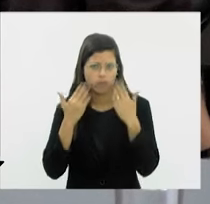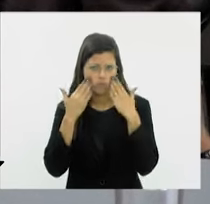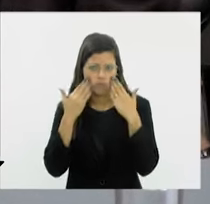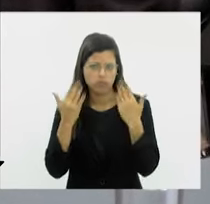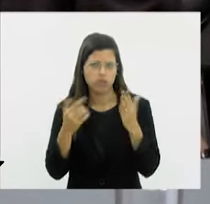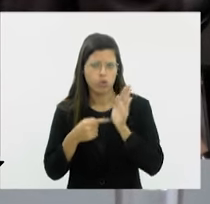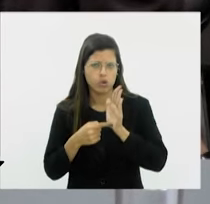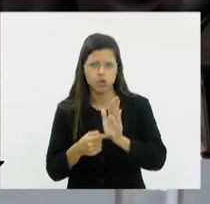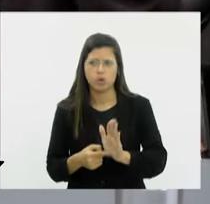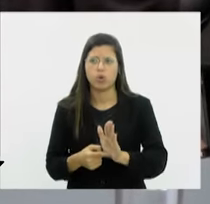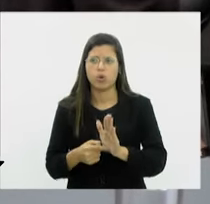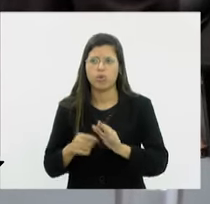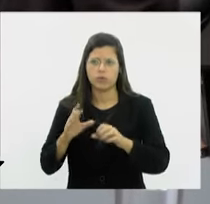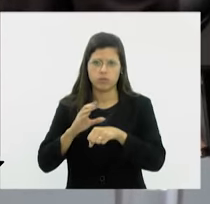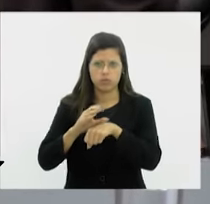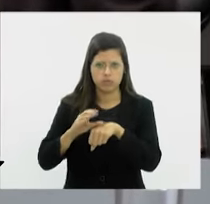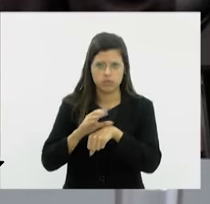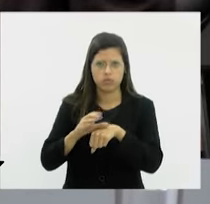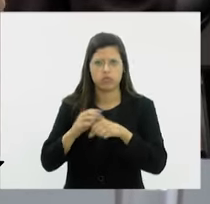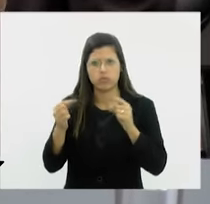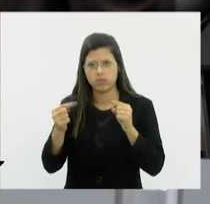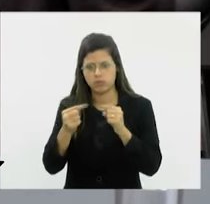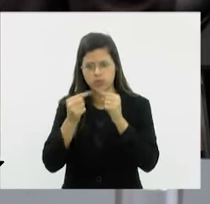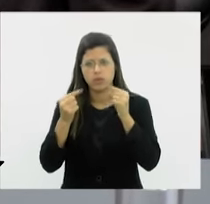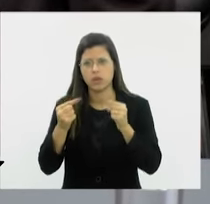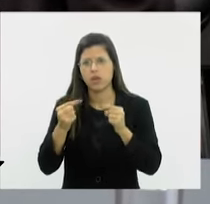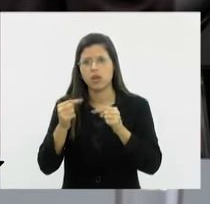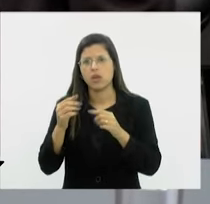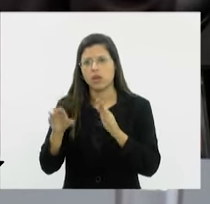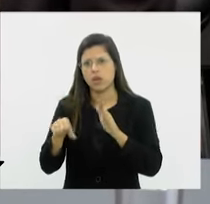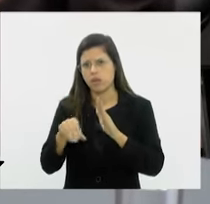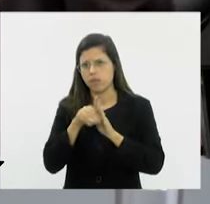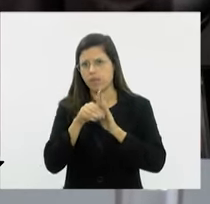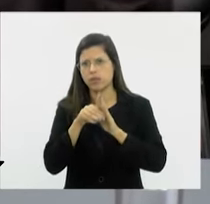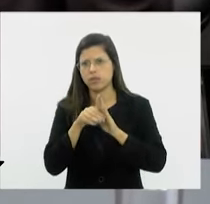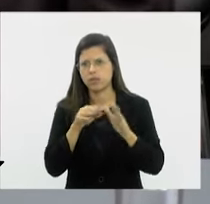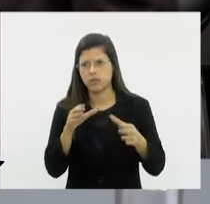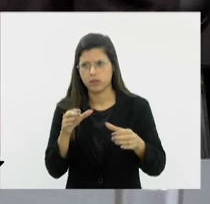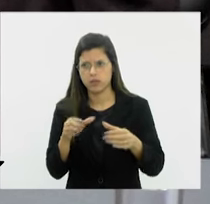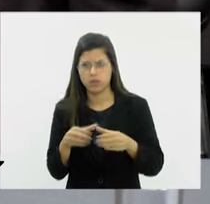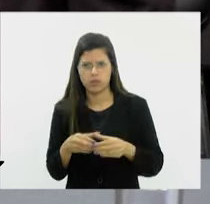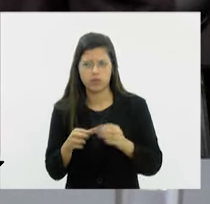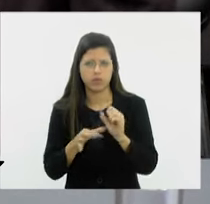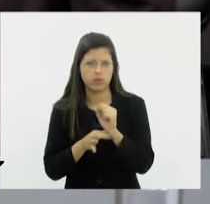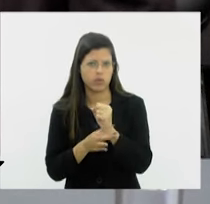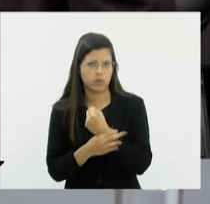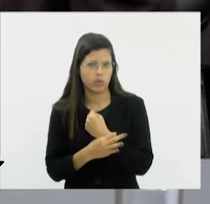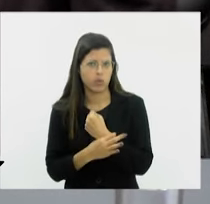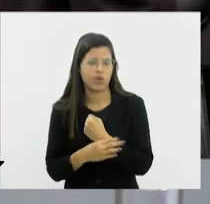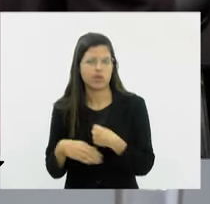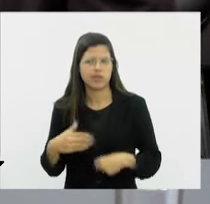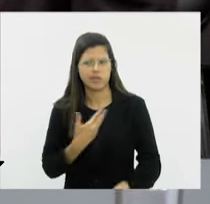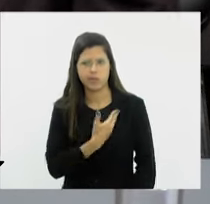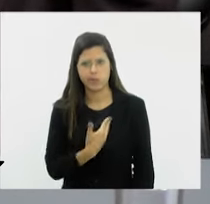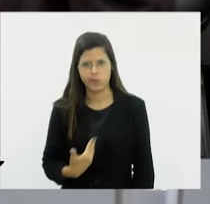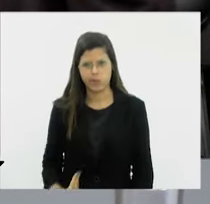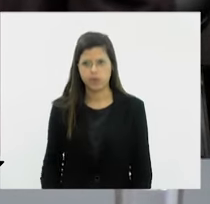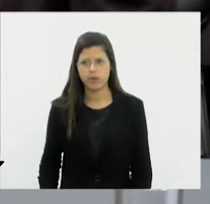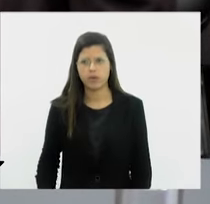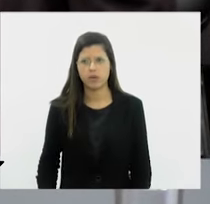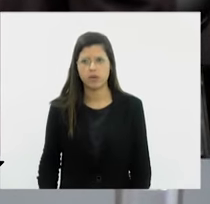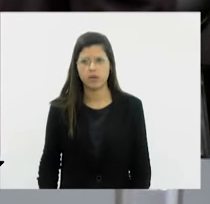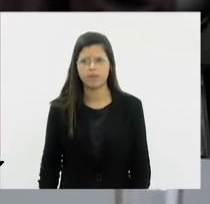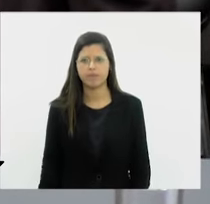da matéria, né, e que a emenda da Comissão de Segurança Pública não